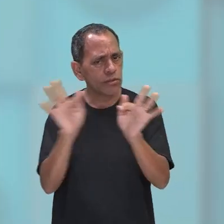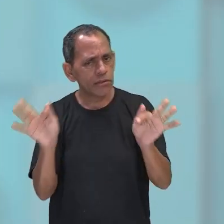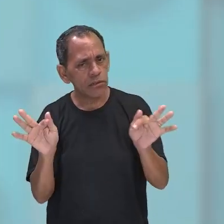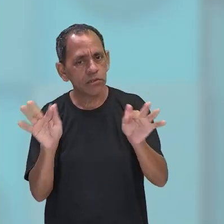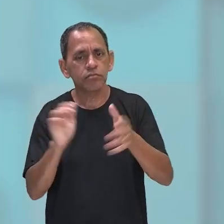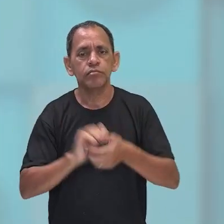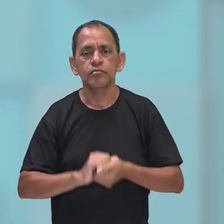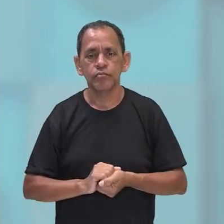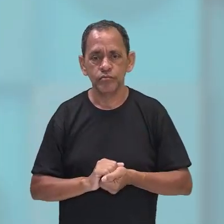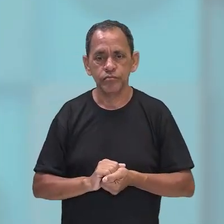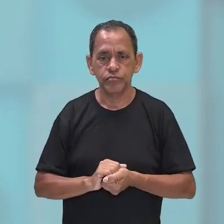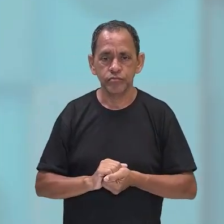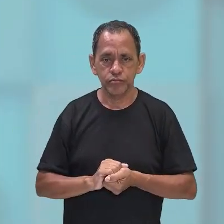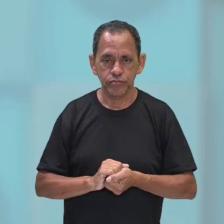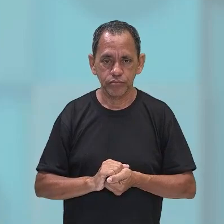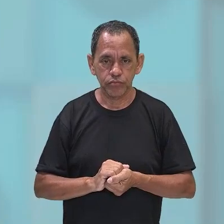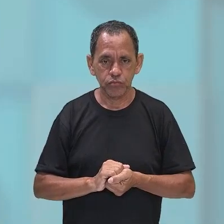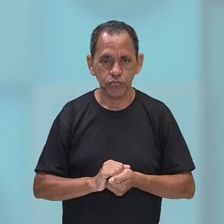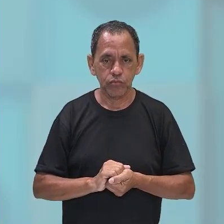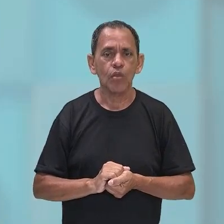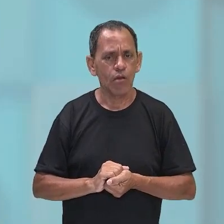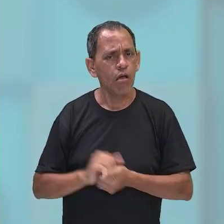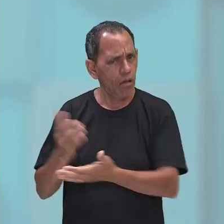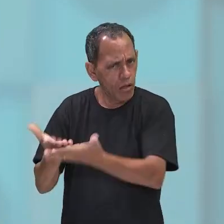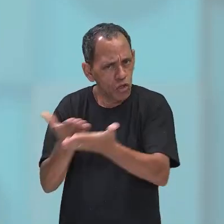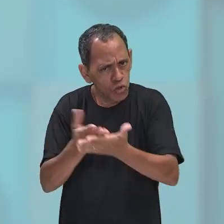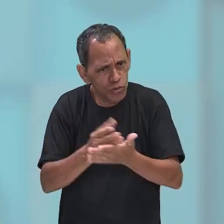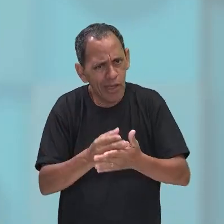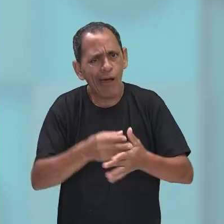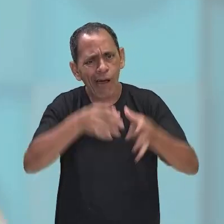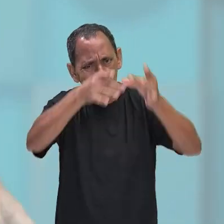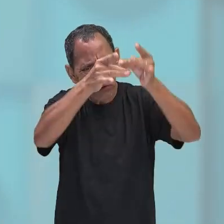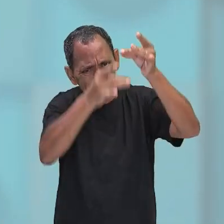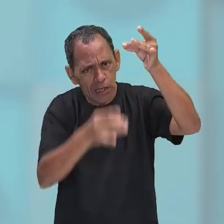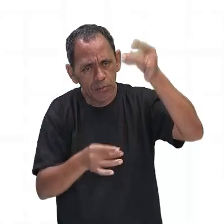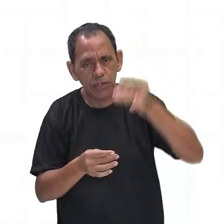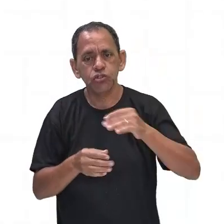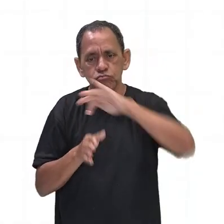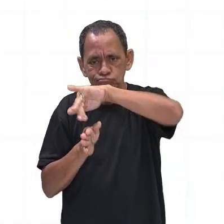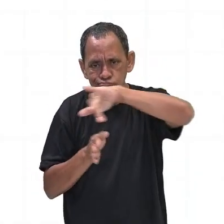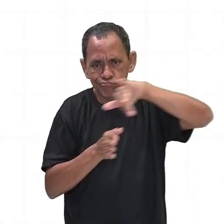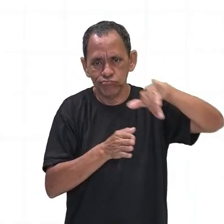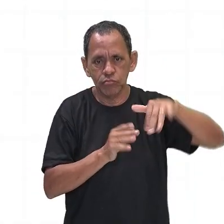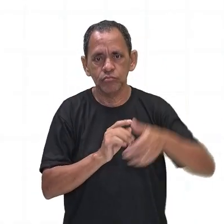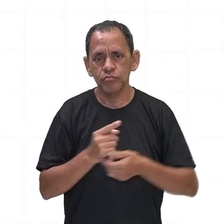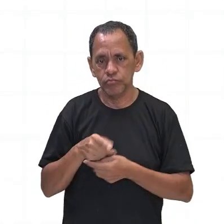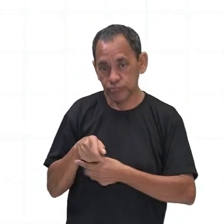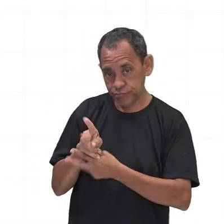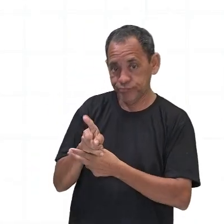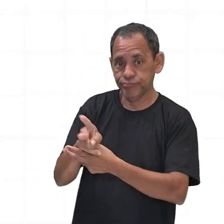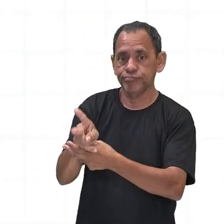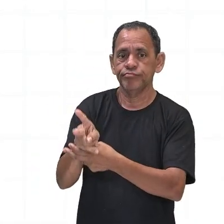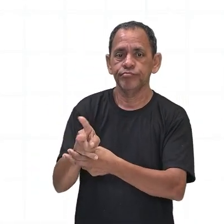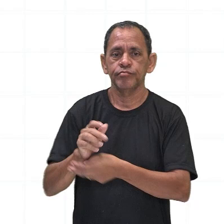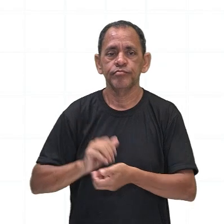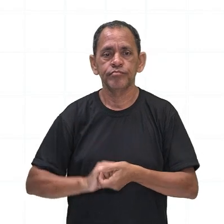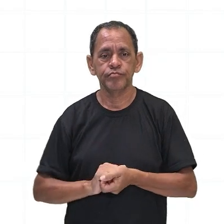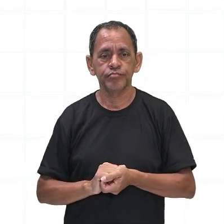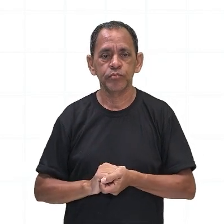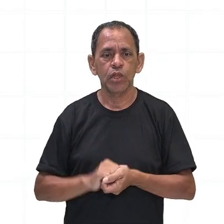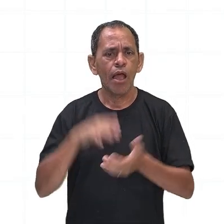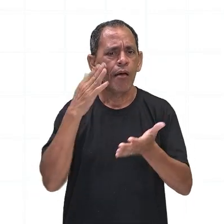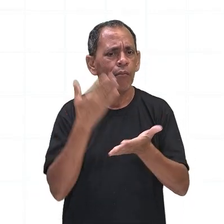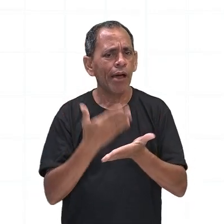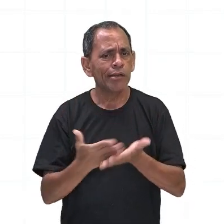acessórios, ok? Vamos estudar cada uma delas, ok? Vamos seguir? Então, a partir de outras coisas que